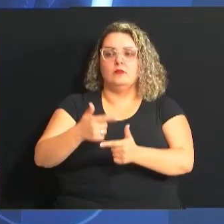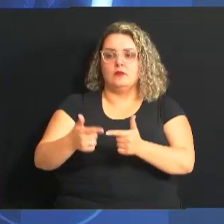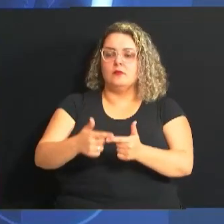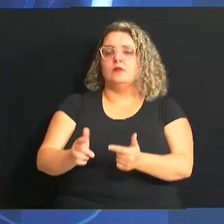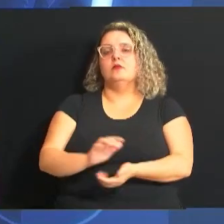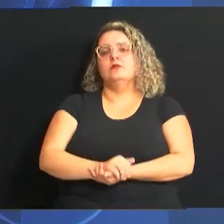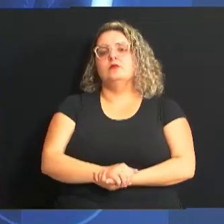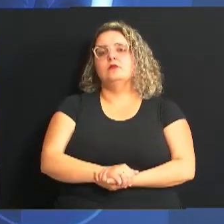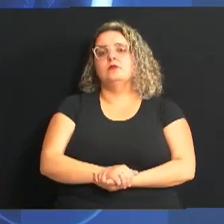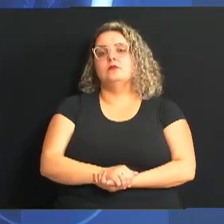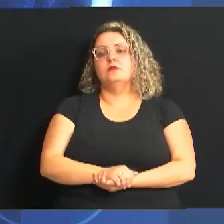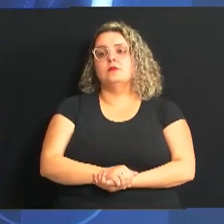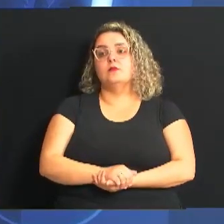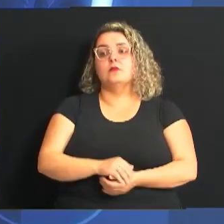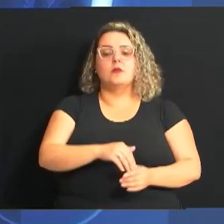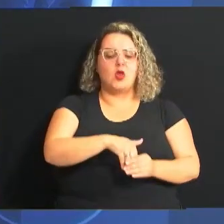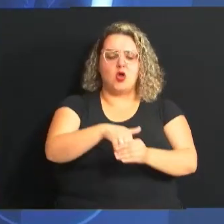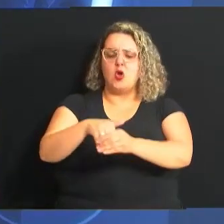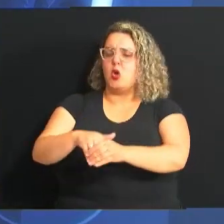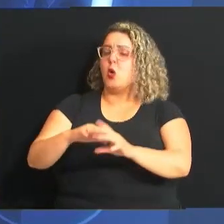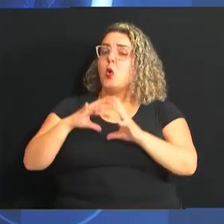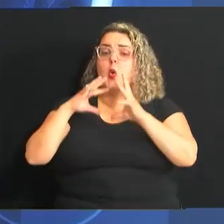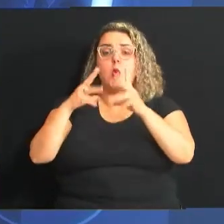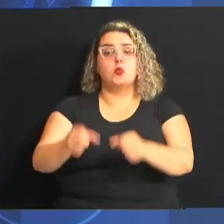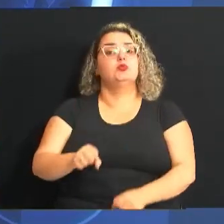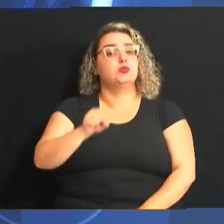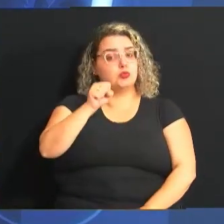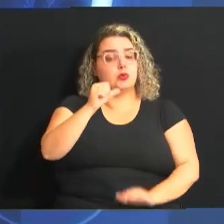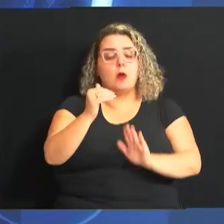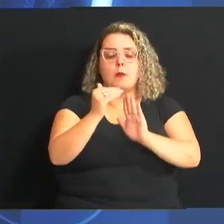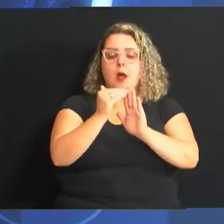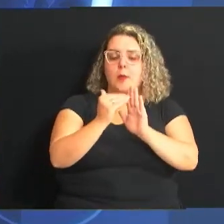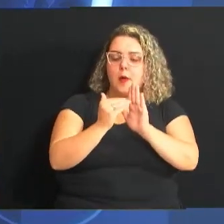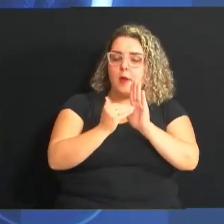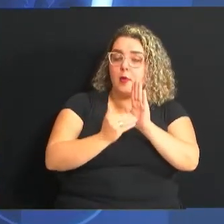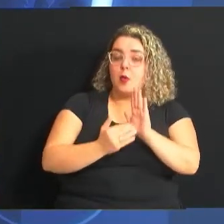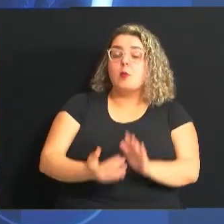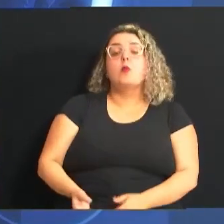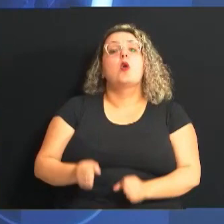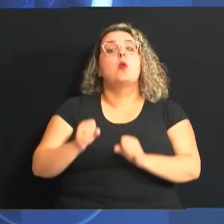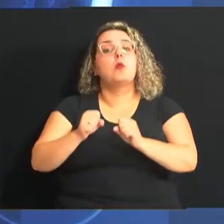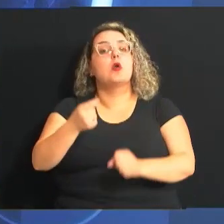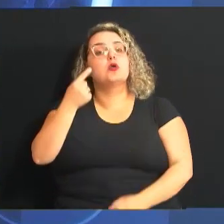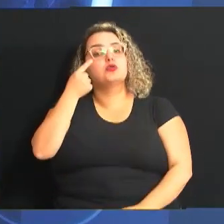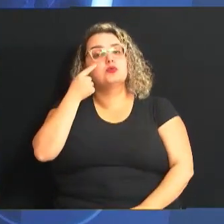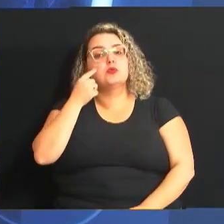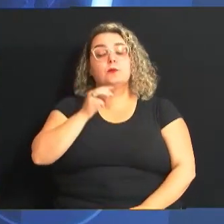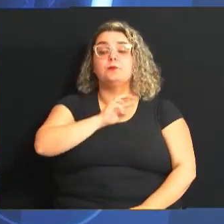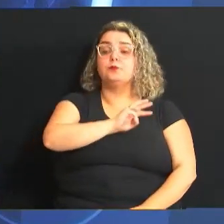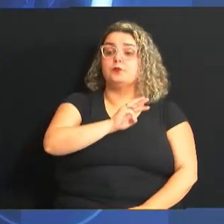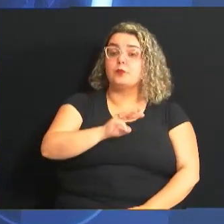A votação completa dos 8 itens da pauta você pode conferir no site